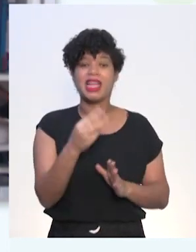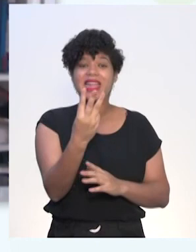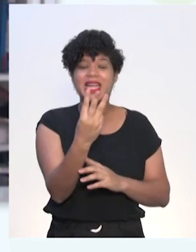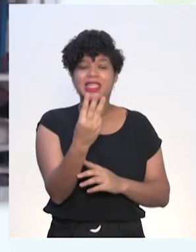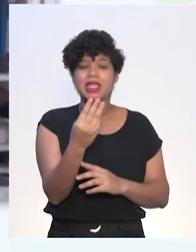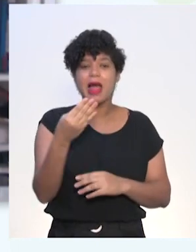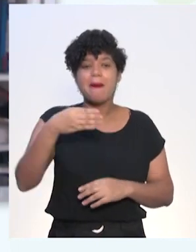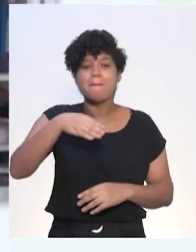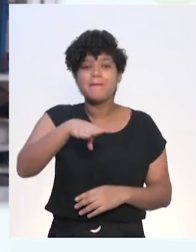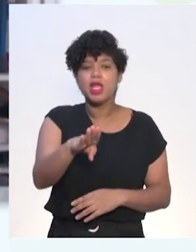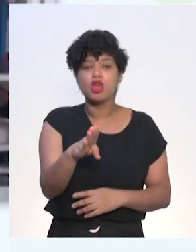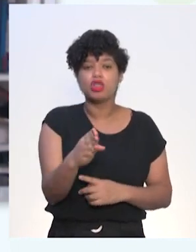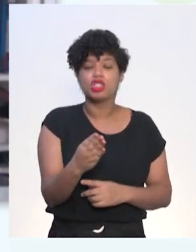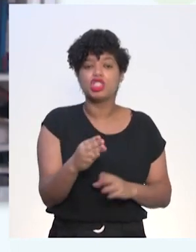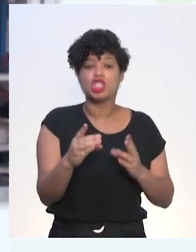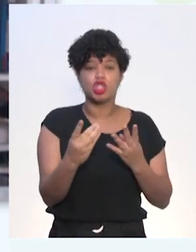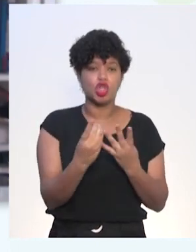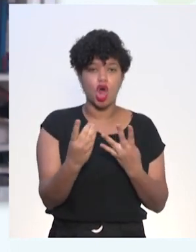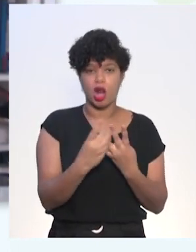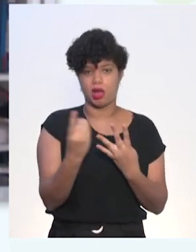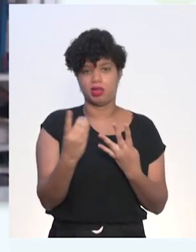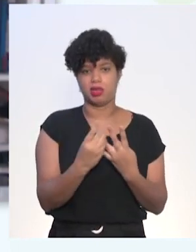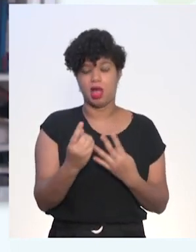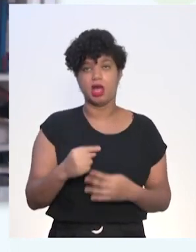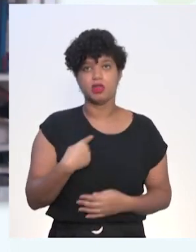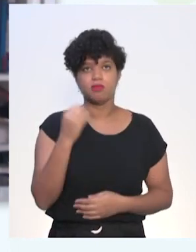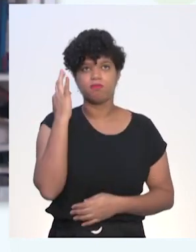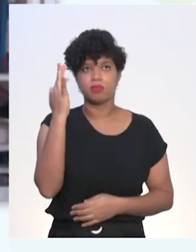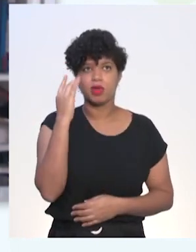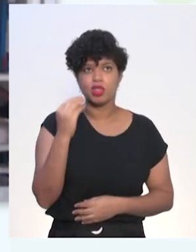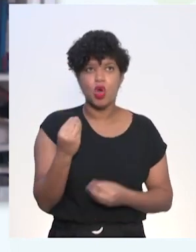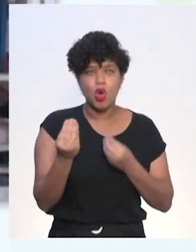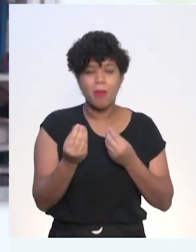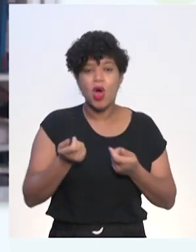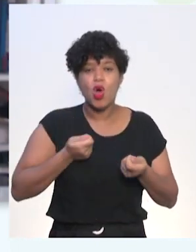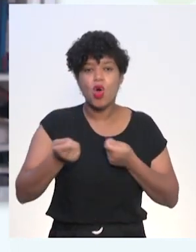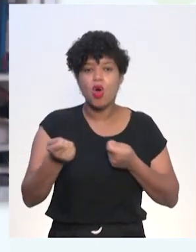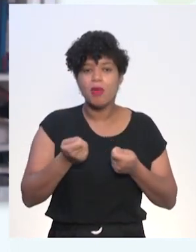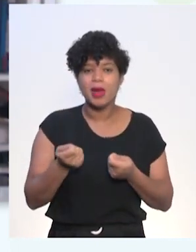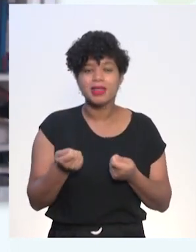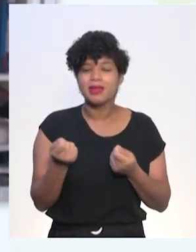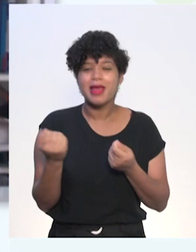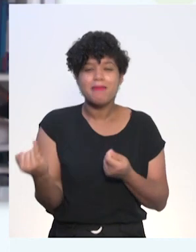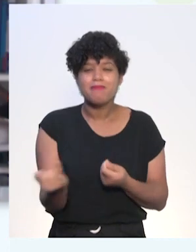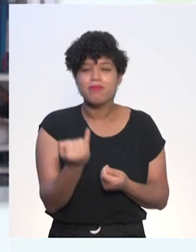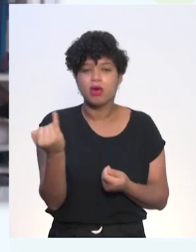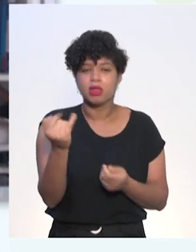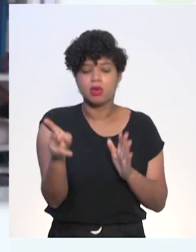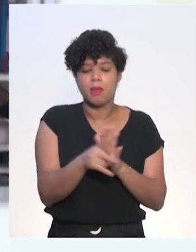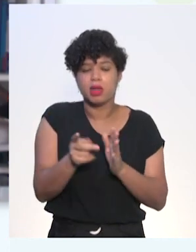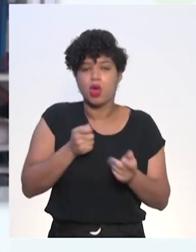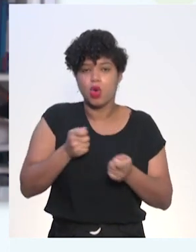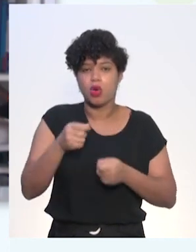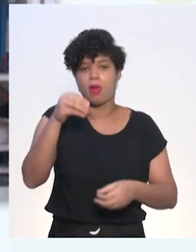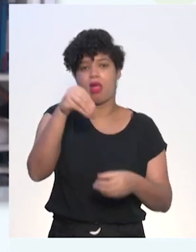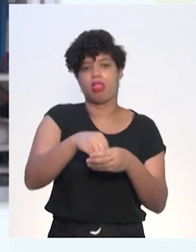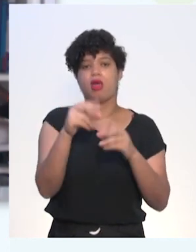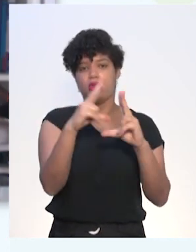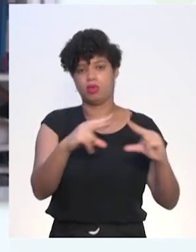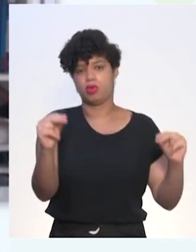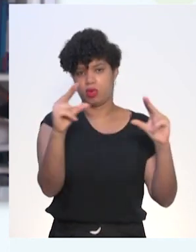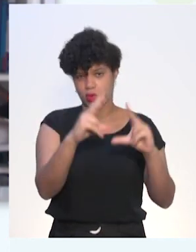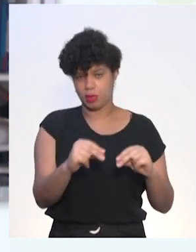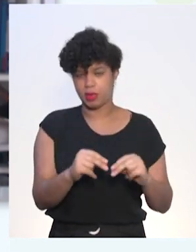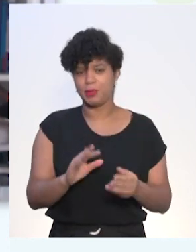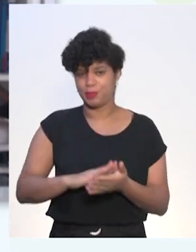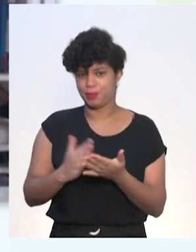3 bilhões de dólares mas a gente tem que lembrar também que o comércio é essencial para a economia do Líbano e o